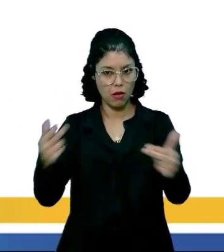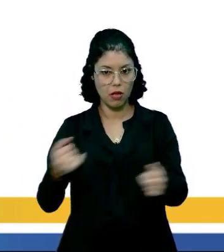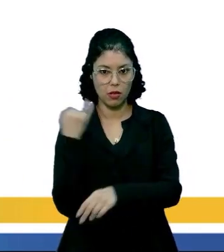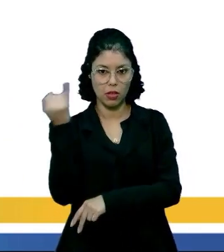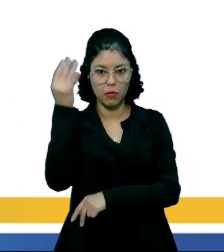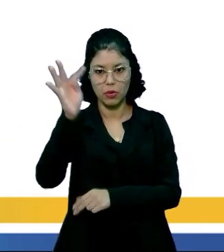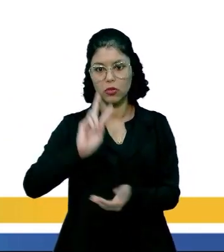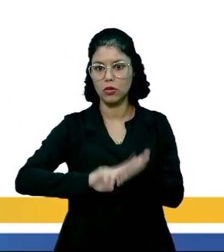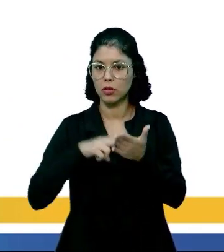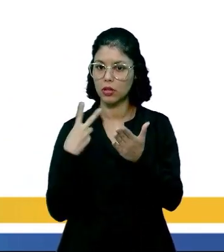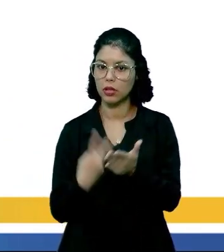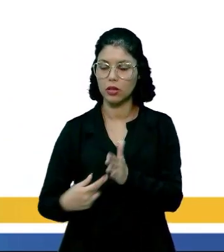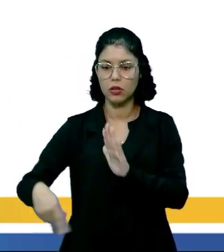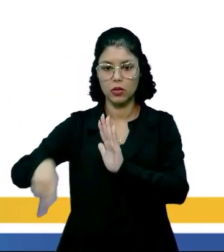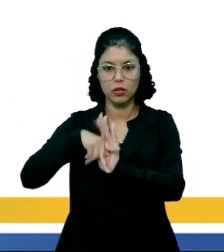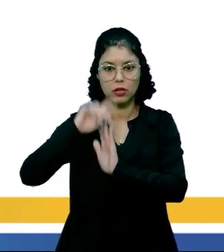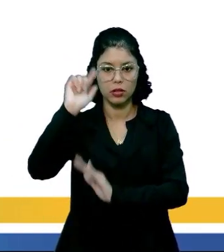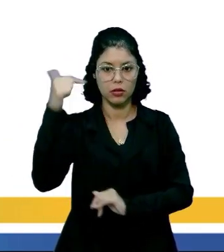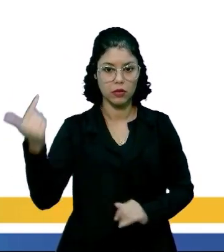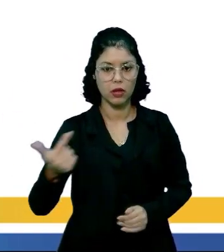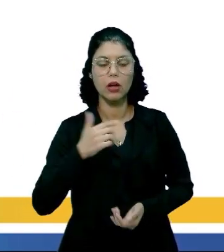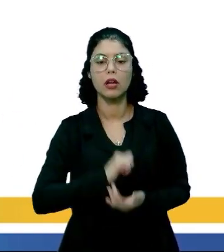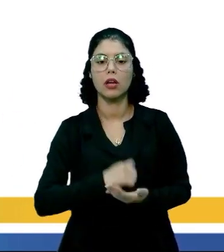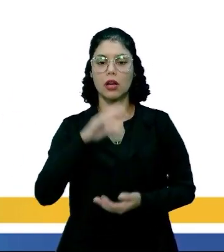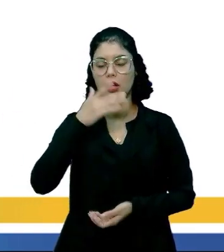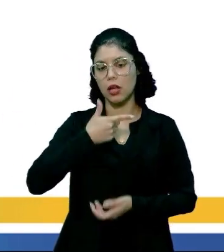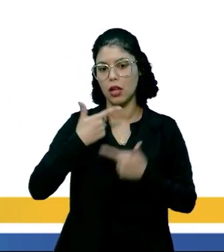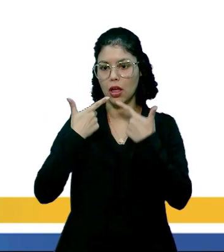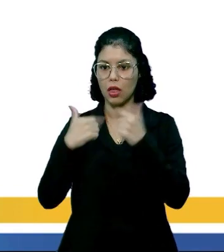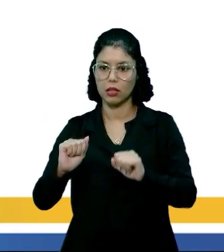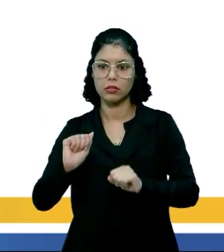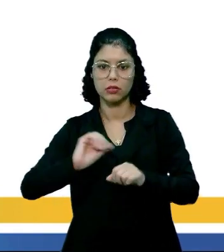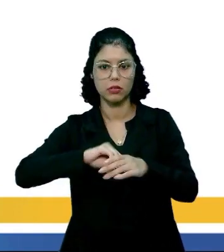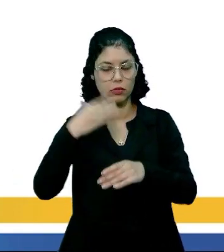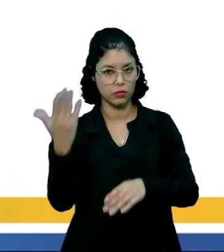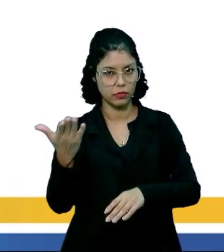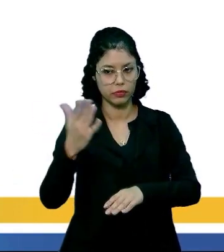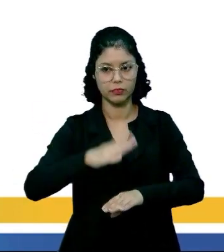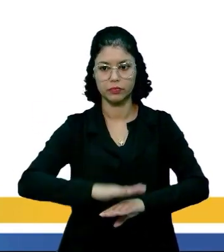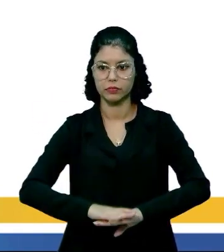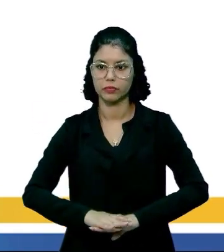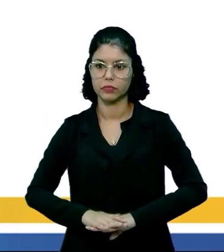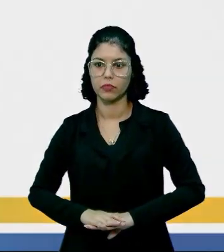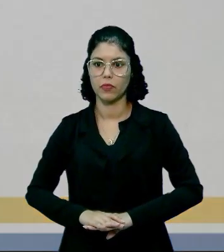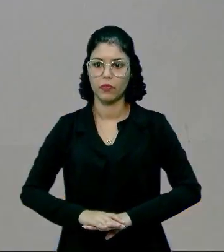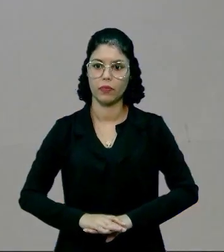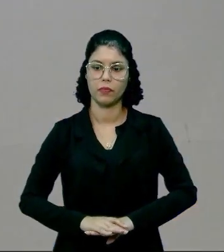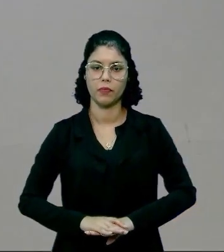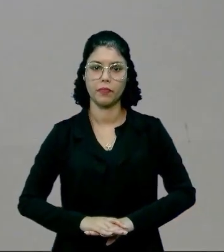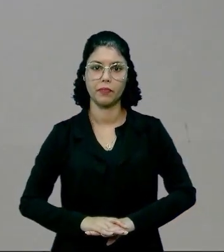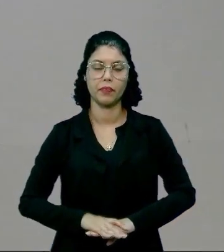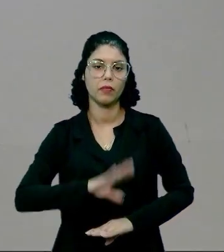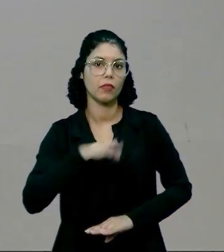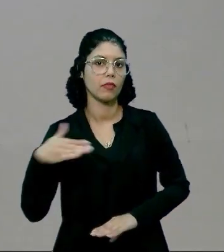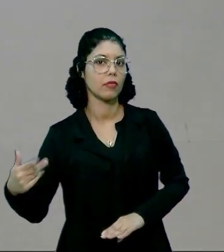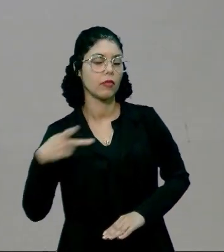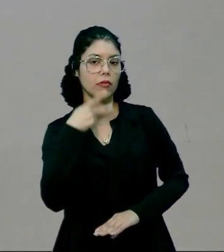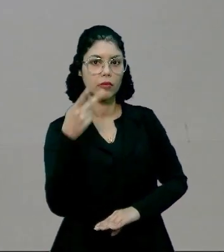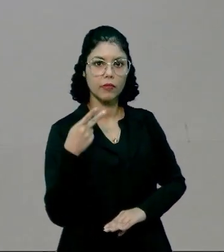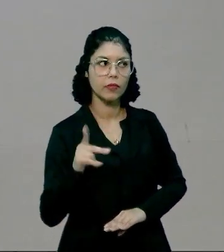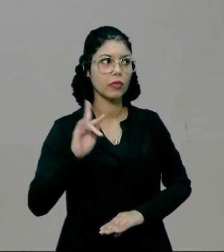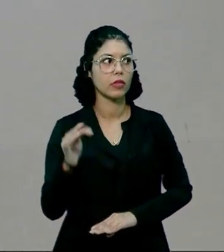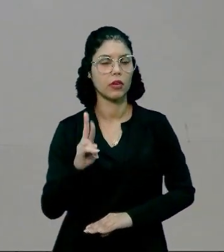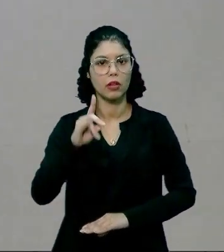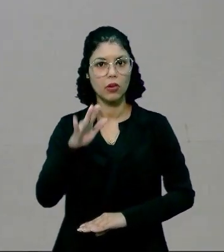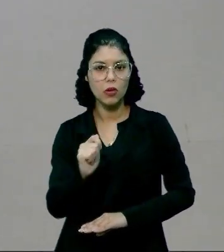coisa, especialmente a que traduz exatamente outra de língua estrangeira. Então, quando a gente fala de